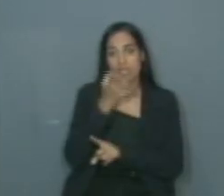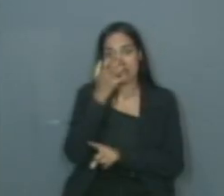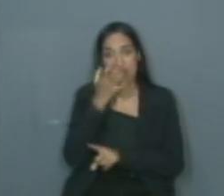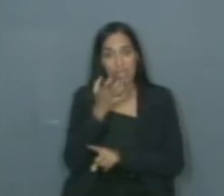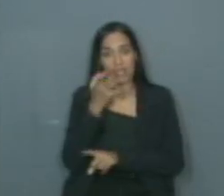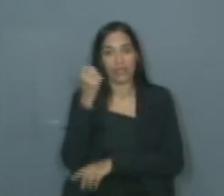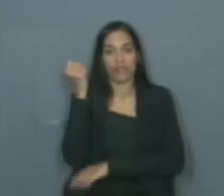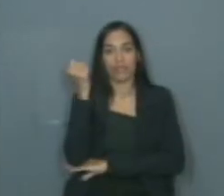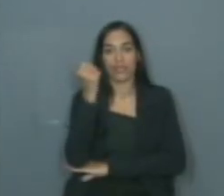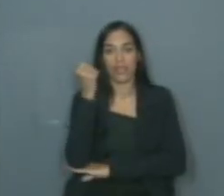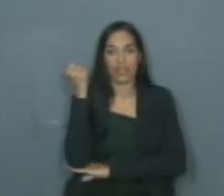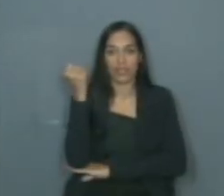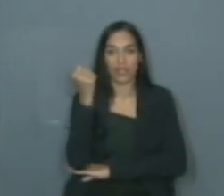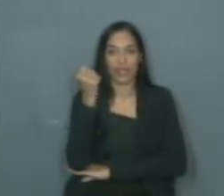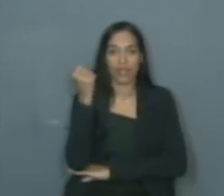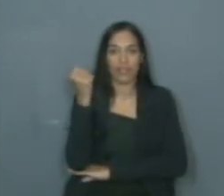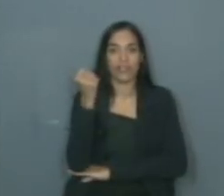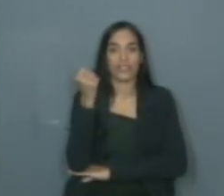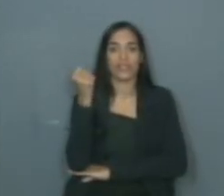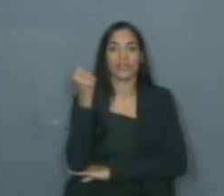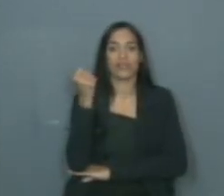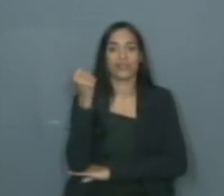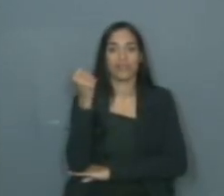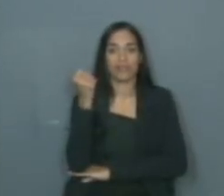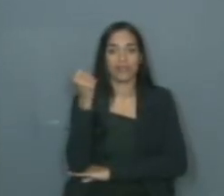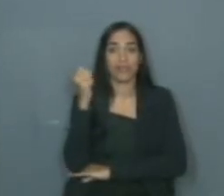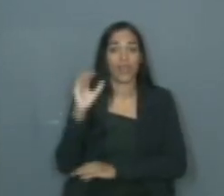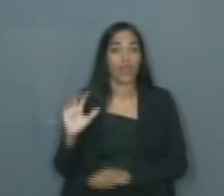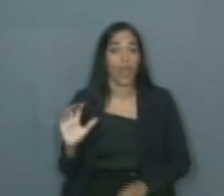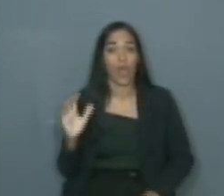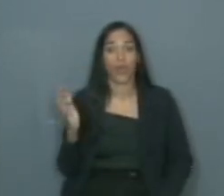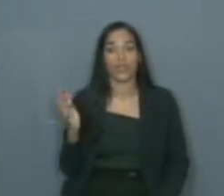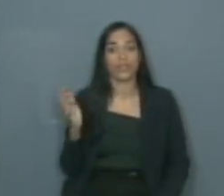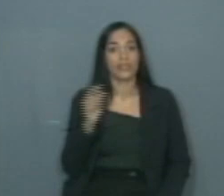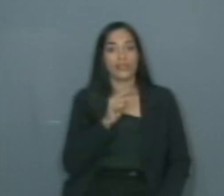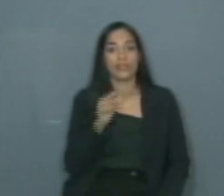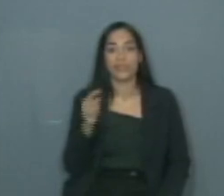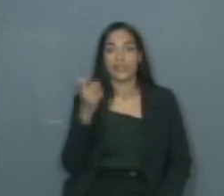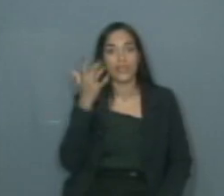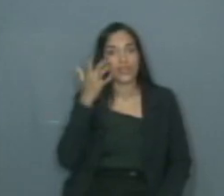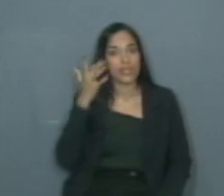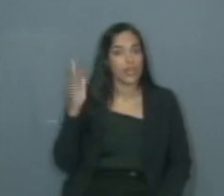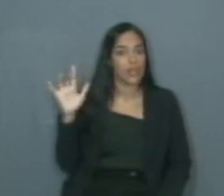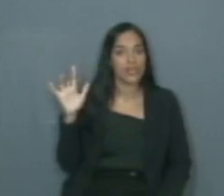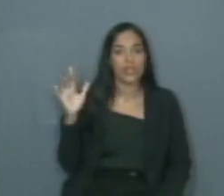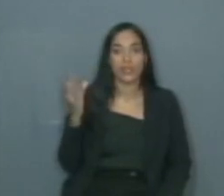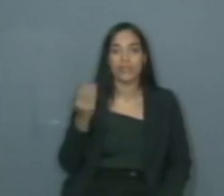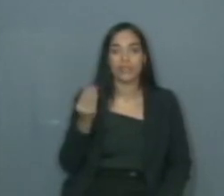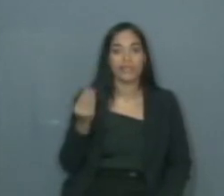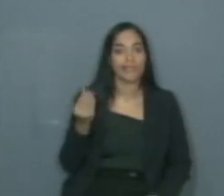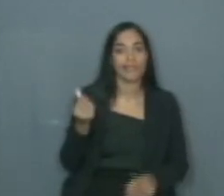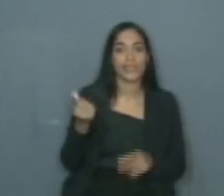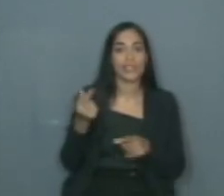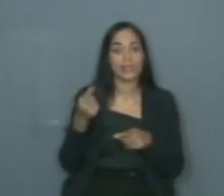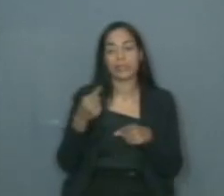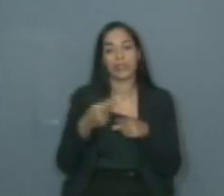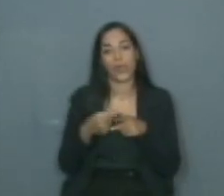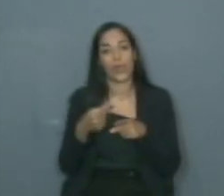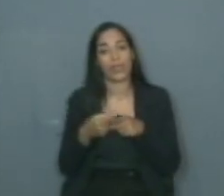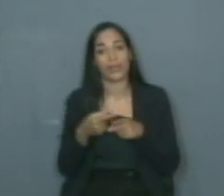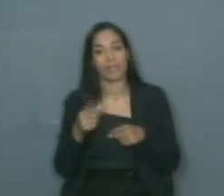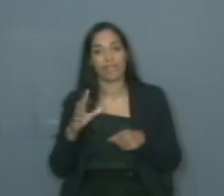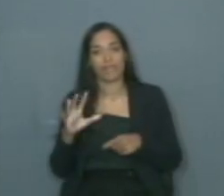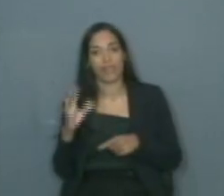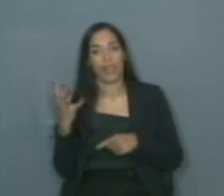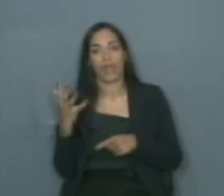grave. E são coisas que acontecem que você não sabe o porquê está